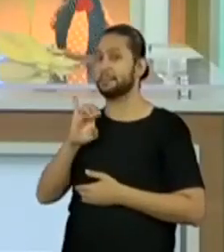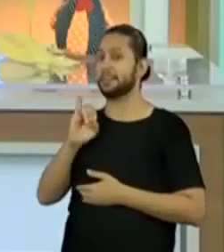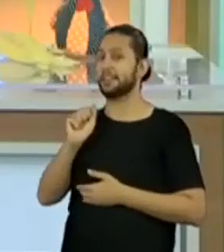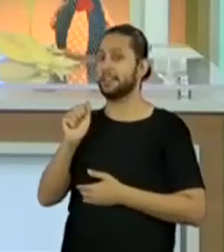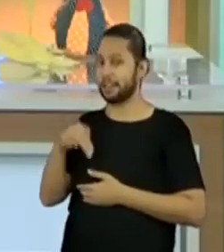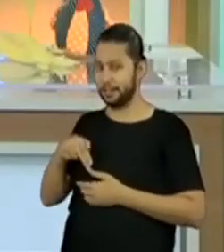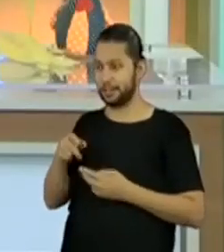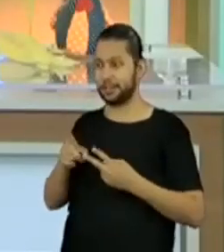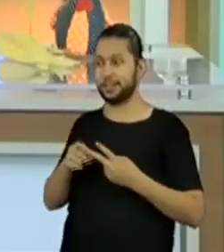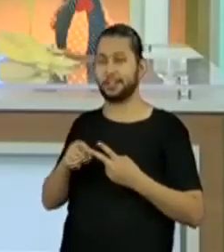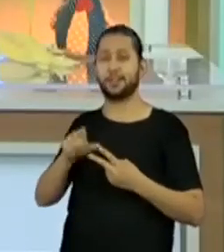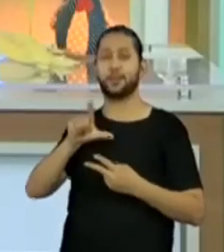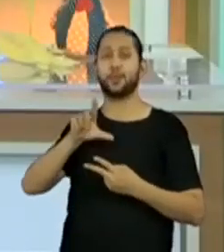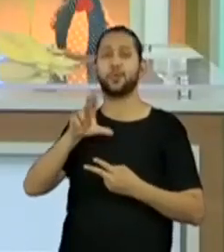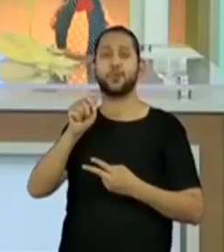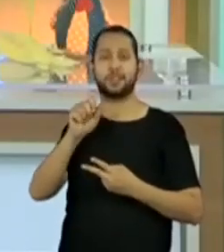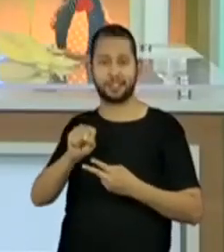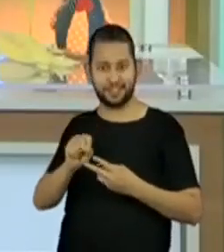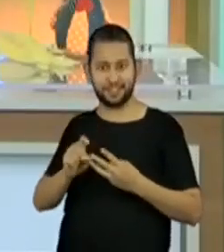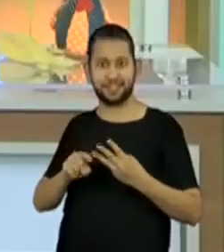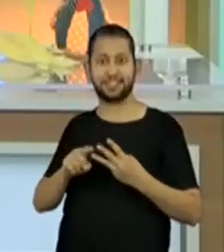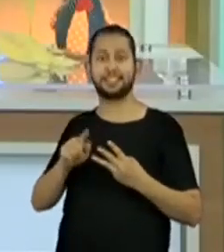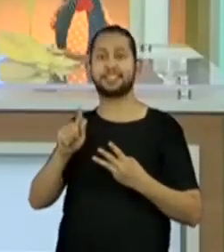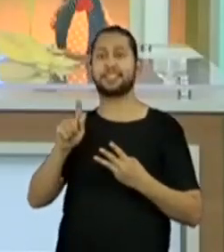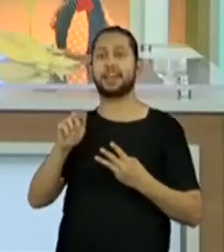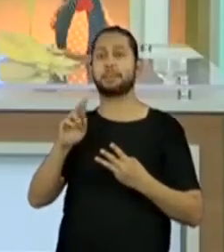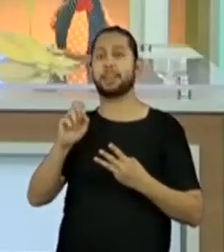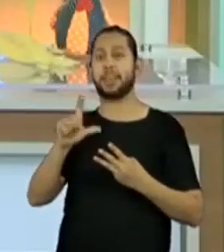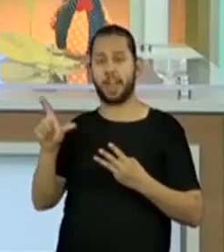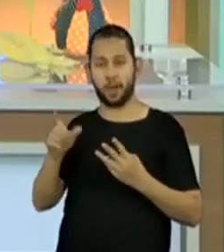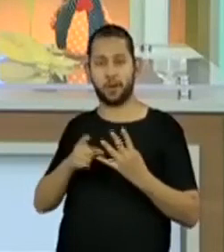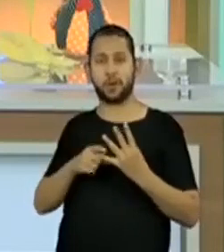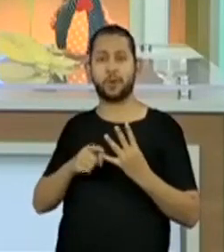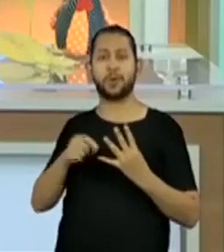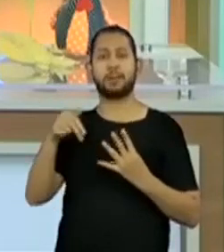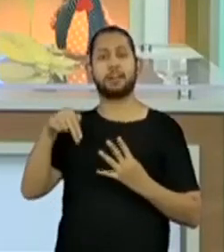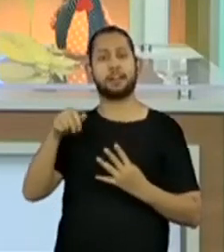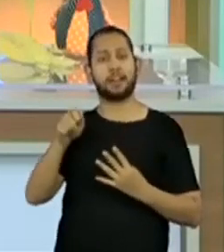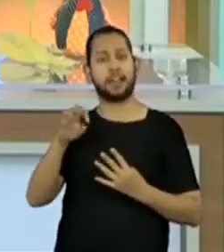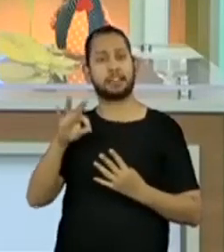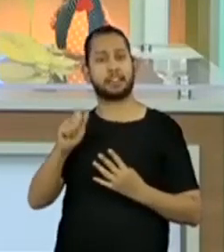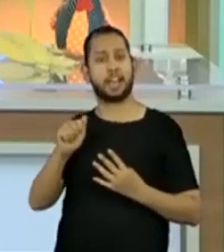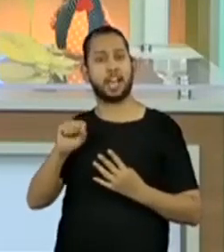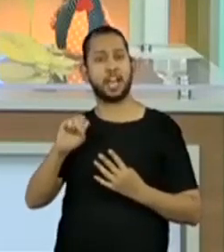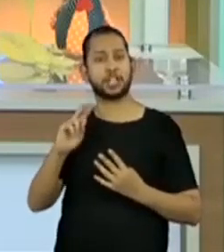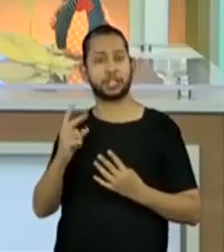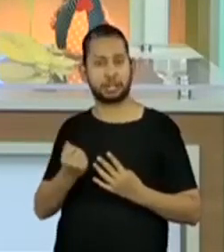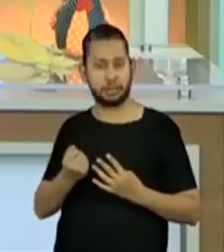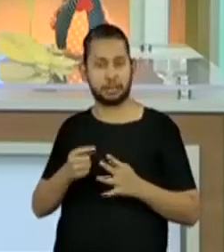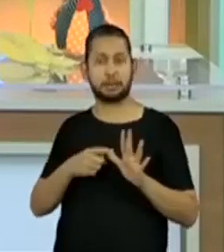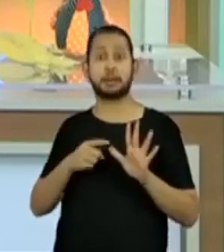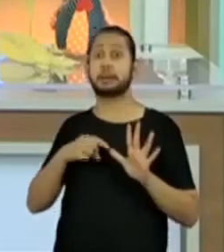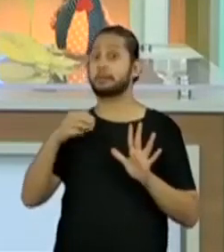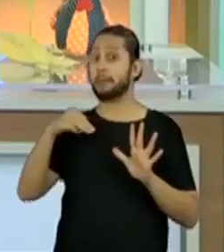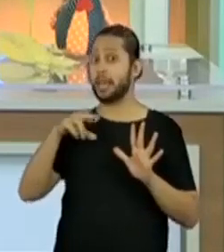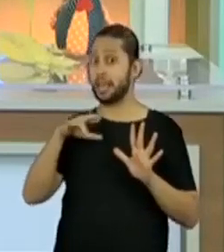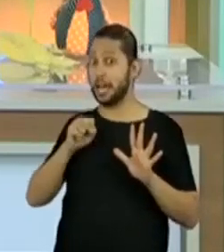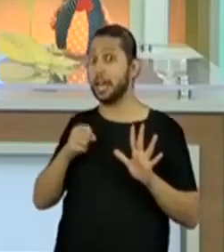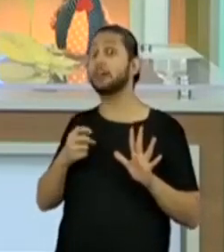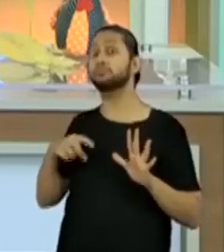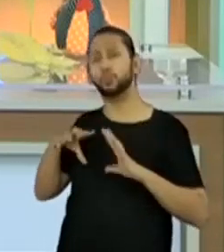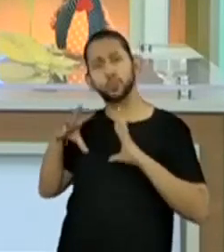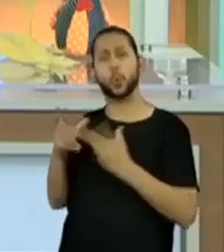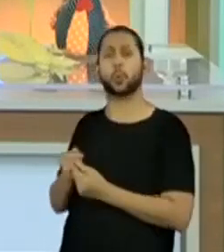o Gabriel. Amanda, Natasha, Mariana também estão acompanhando a aula, tá? E